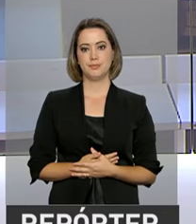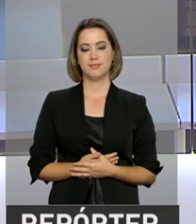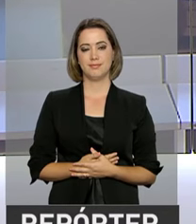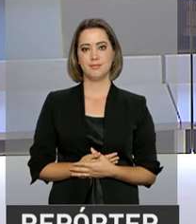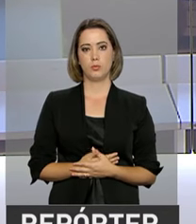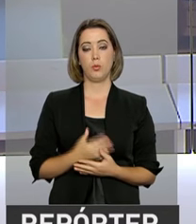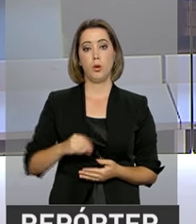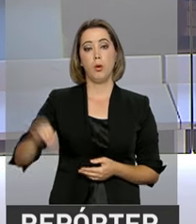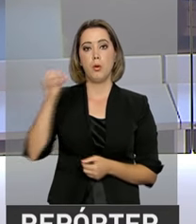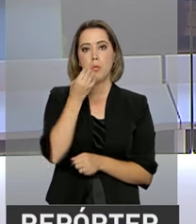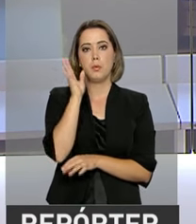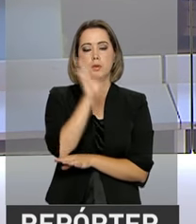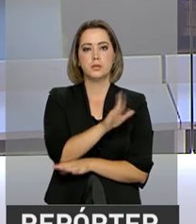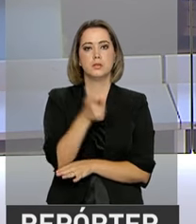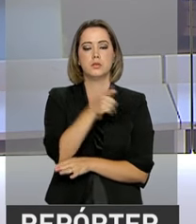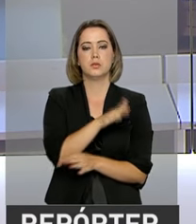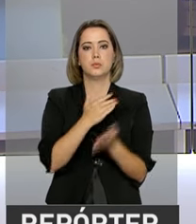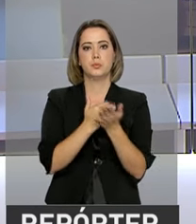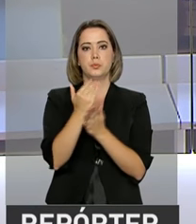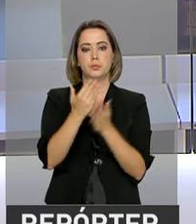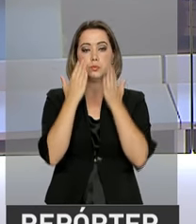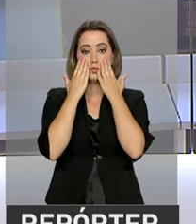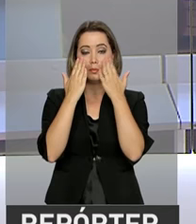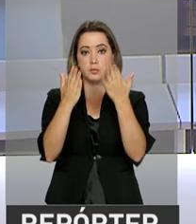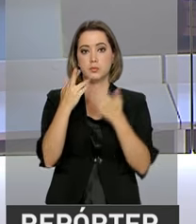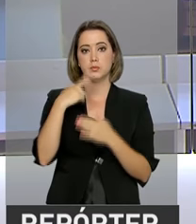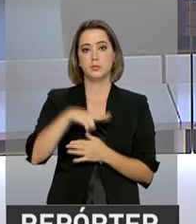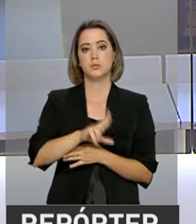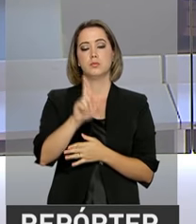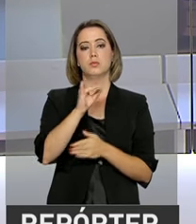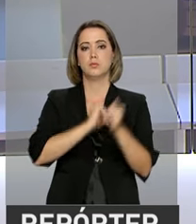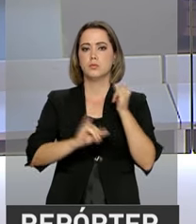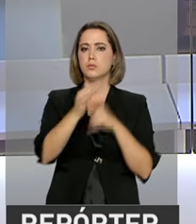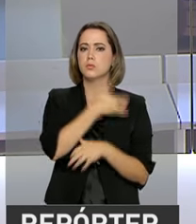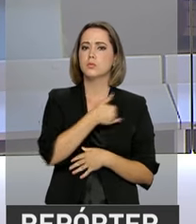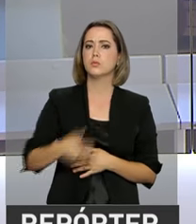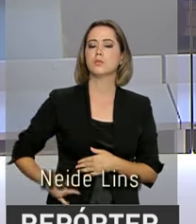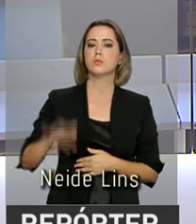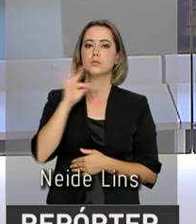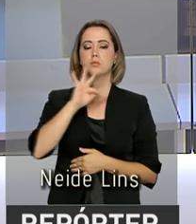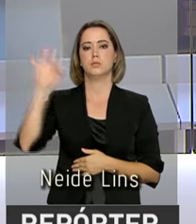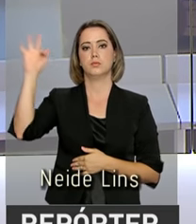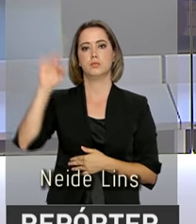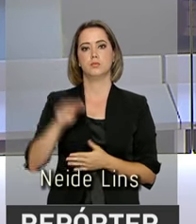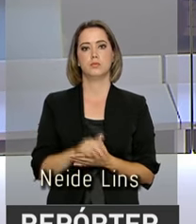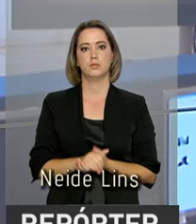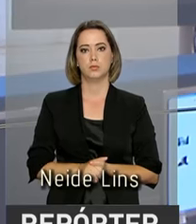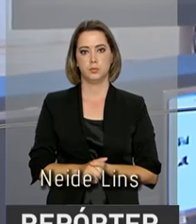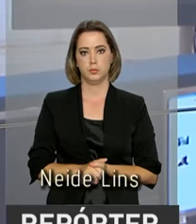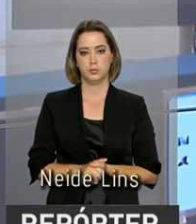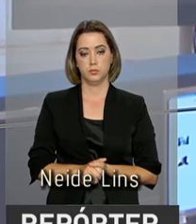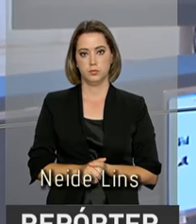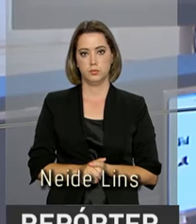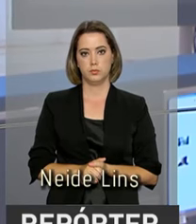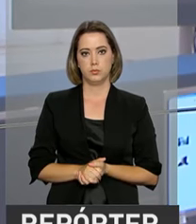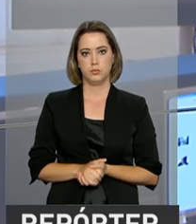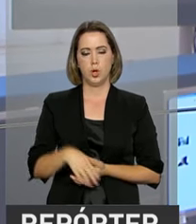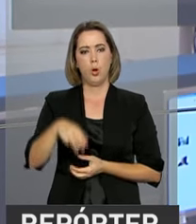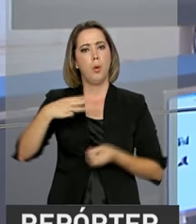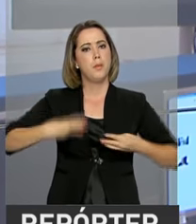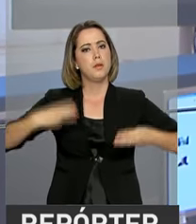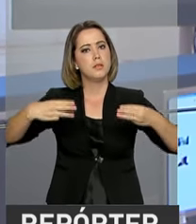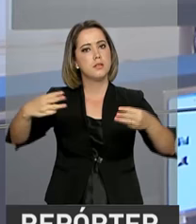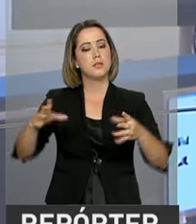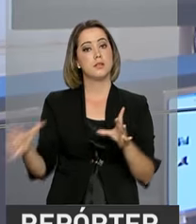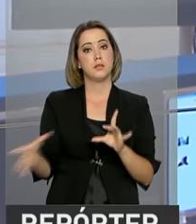Olá boa tarde começa agora mais uma edição do repórter NBR com as notícias do governo federal o Ministério da